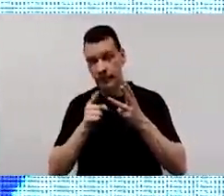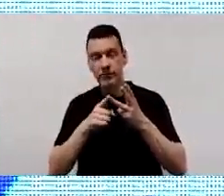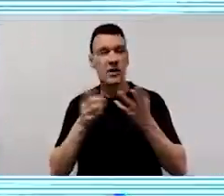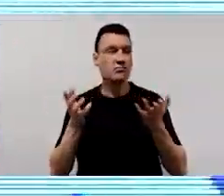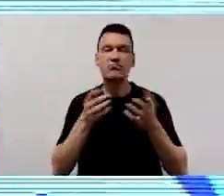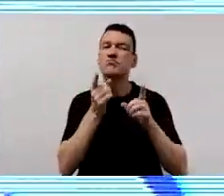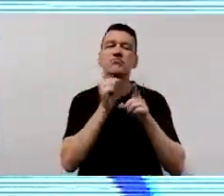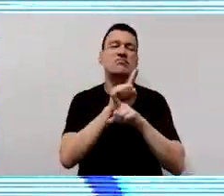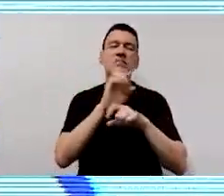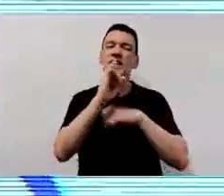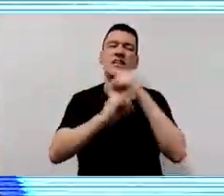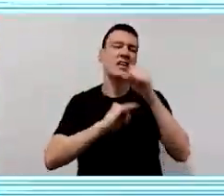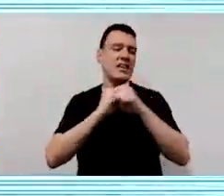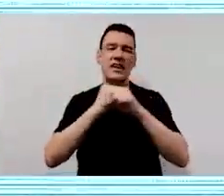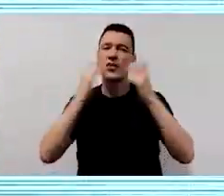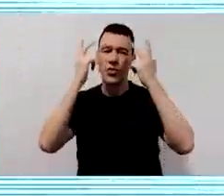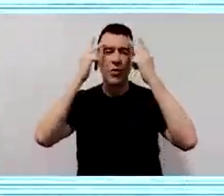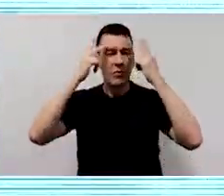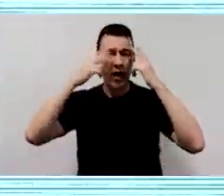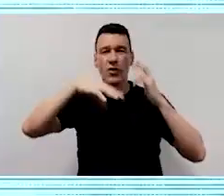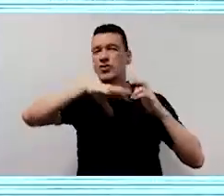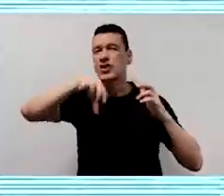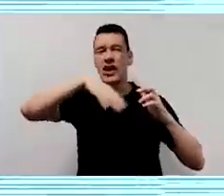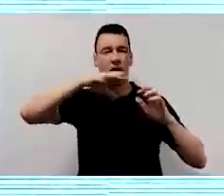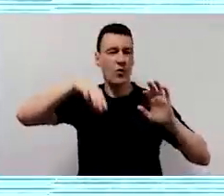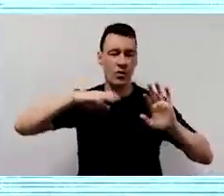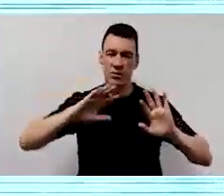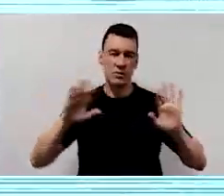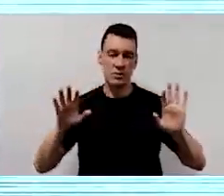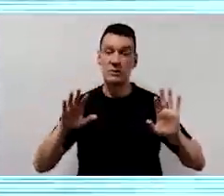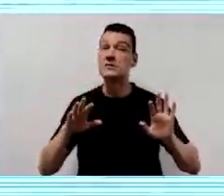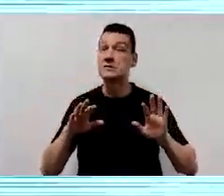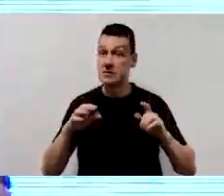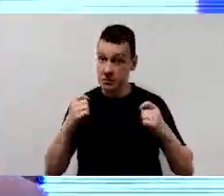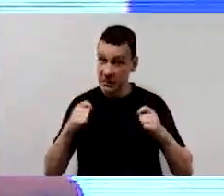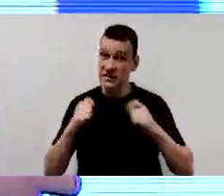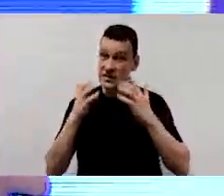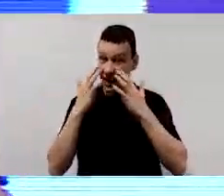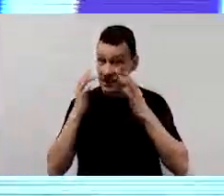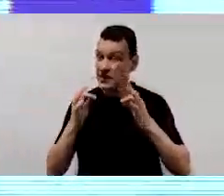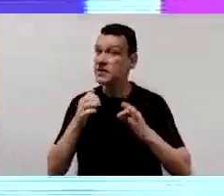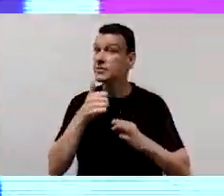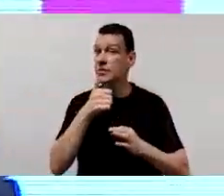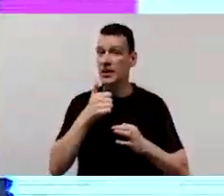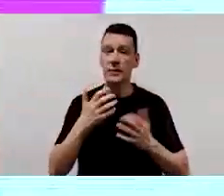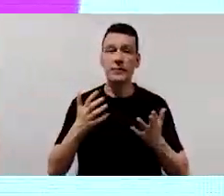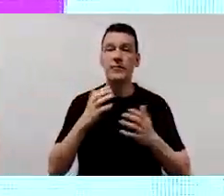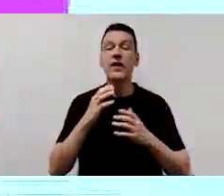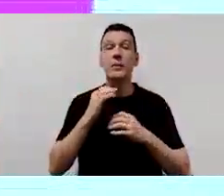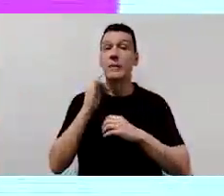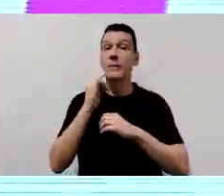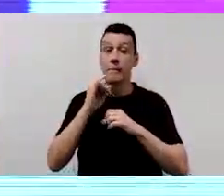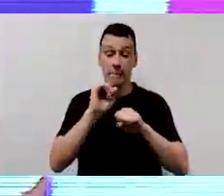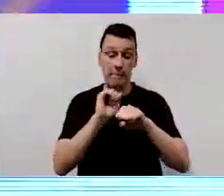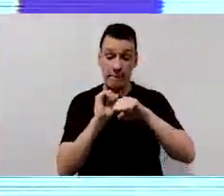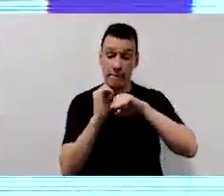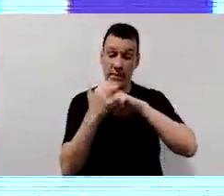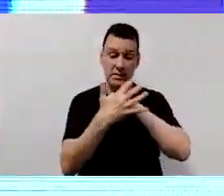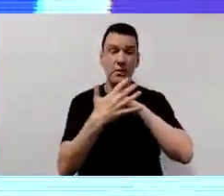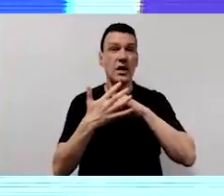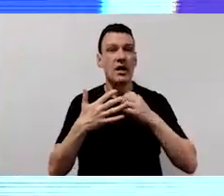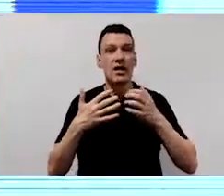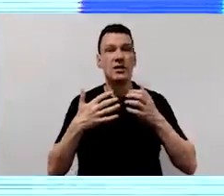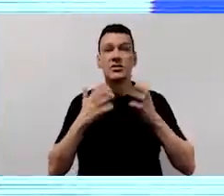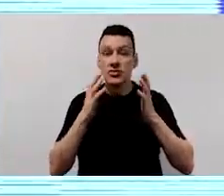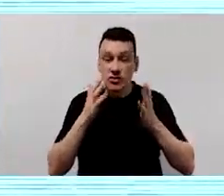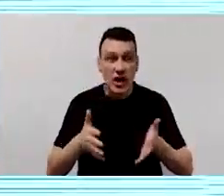aqui é algo que a gente também tem que olhar com carinho. A pandemia impulsionou demais os canais digitais e os fraudadores